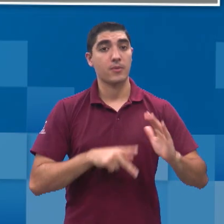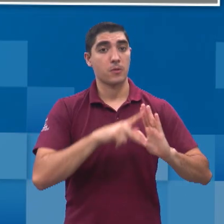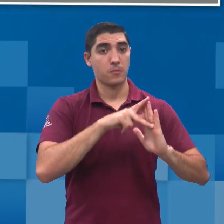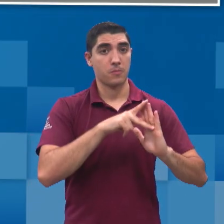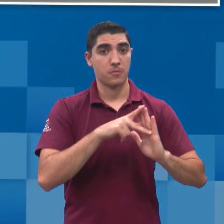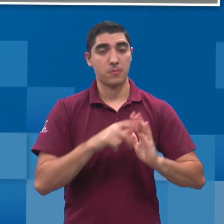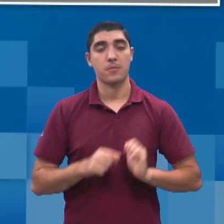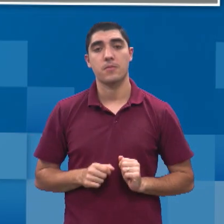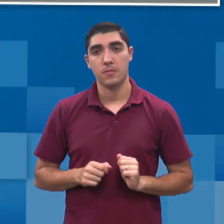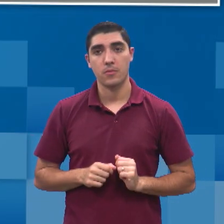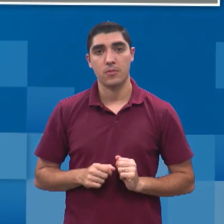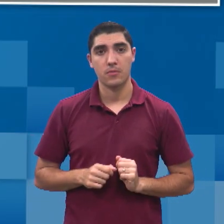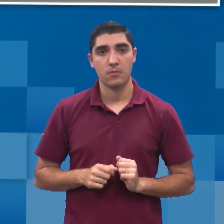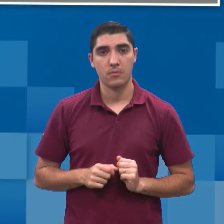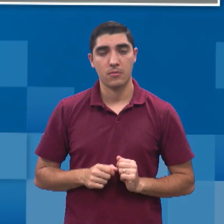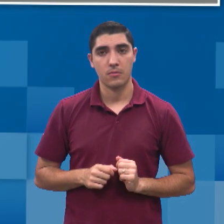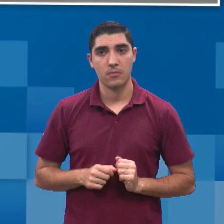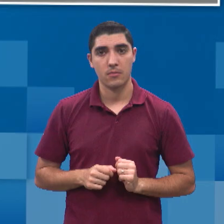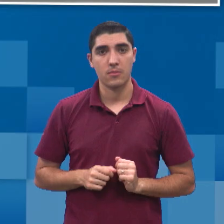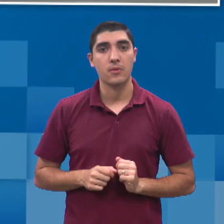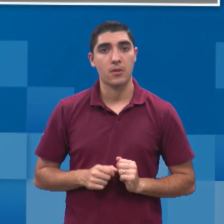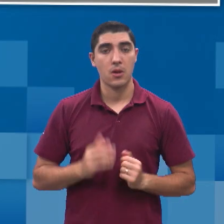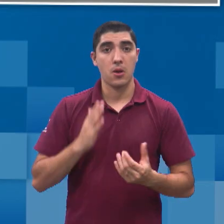Processo número